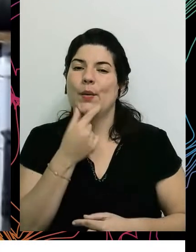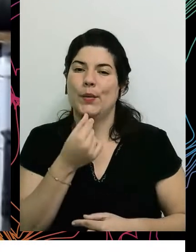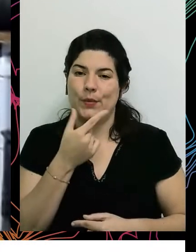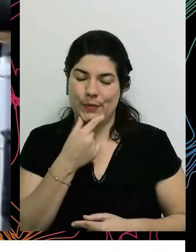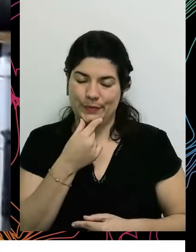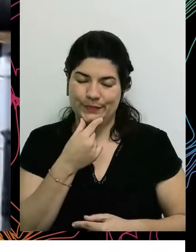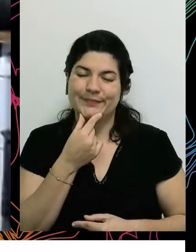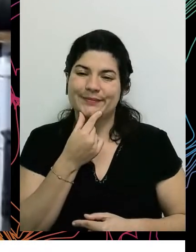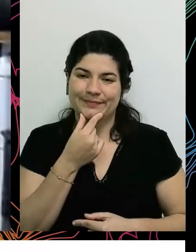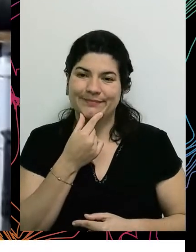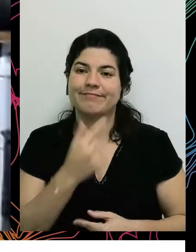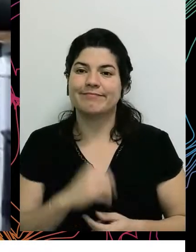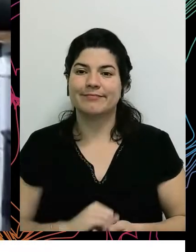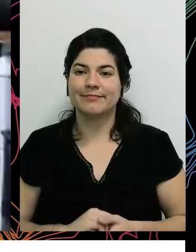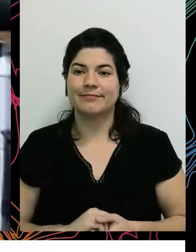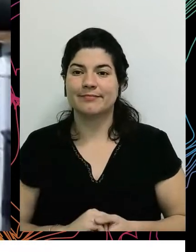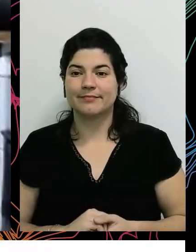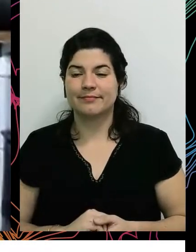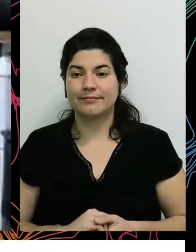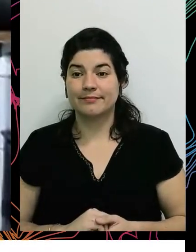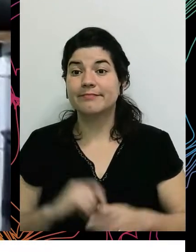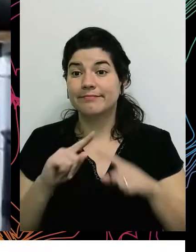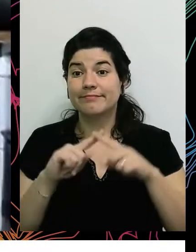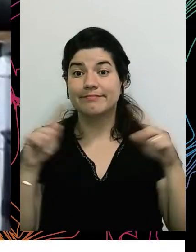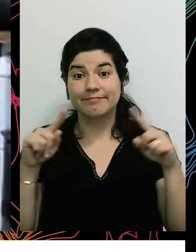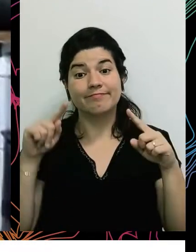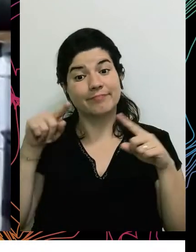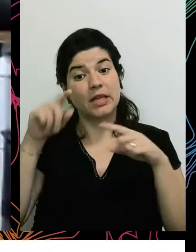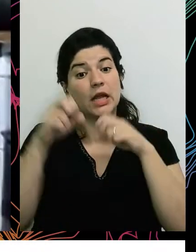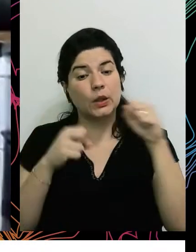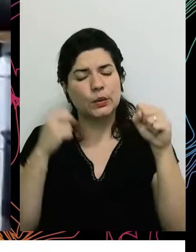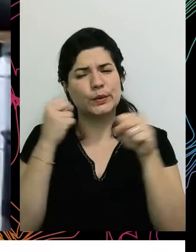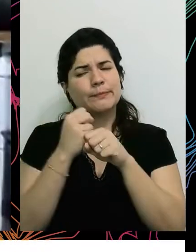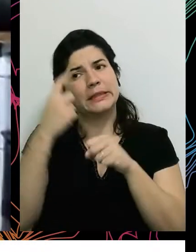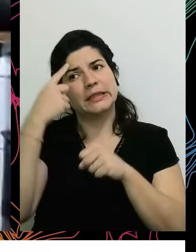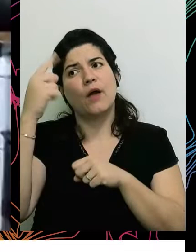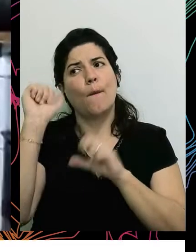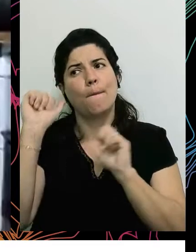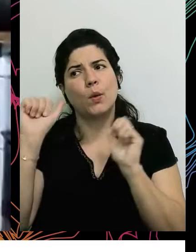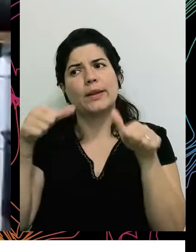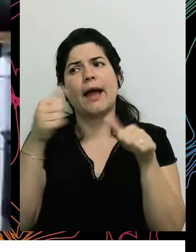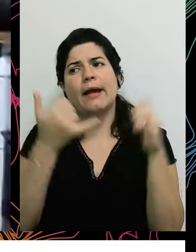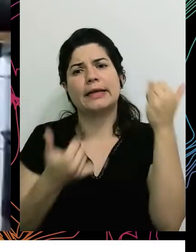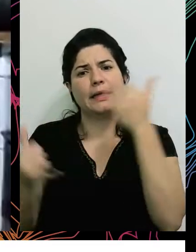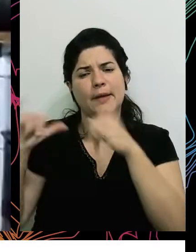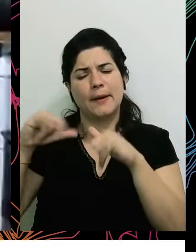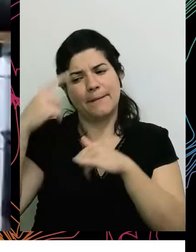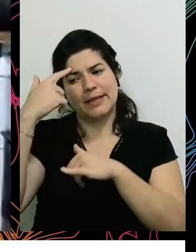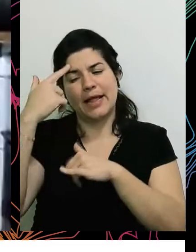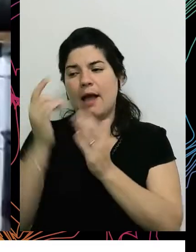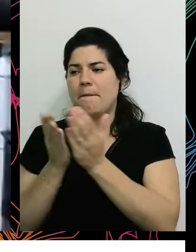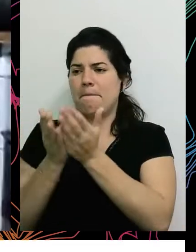masculina. Mas nesse ano eu decidi trocar a Química pela carreira no mar. E em